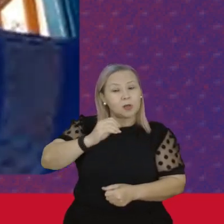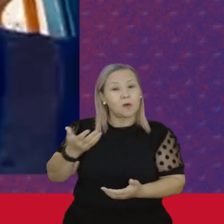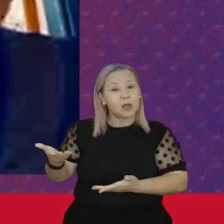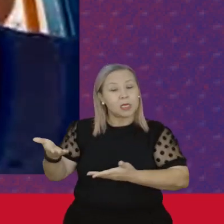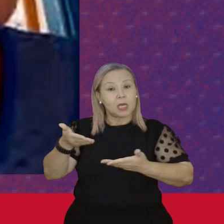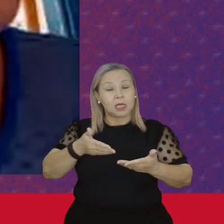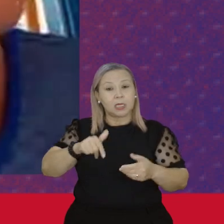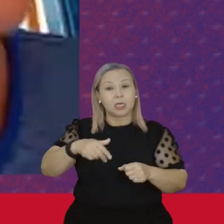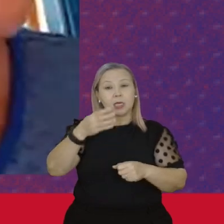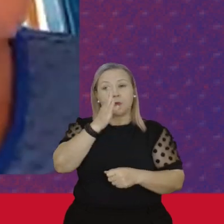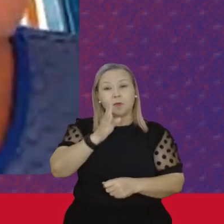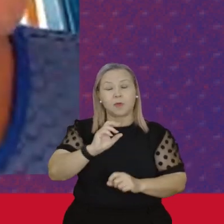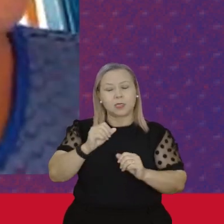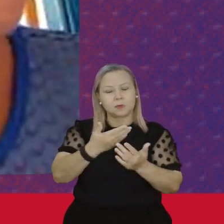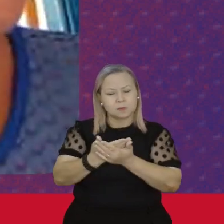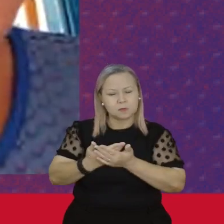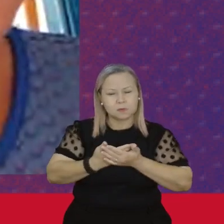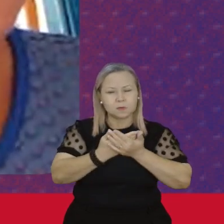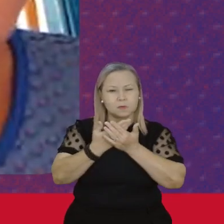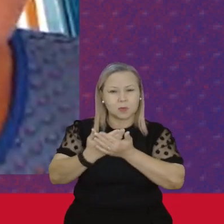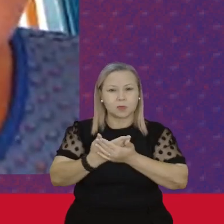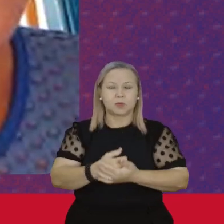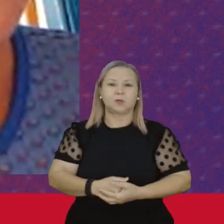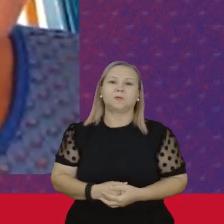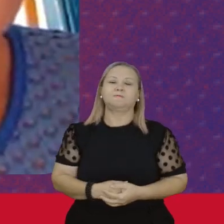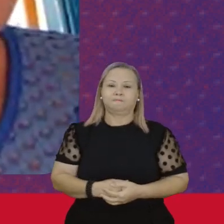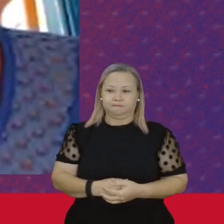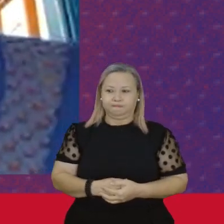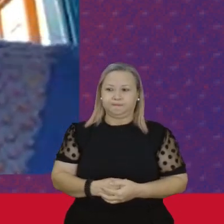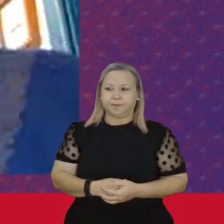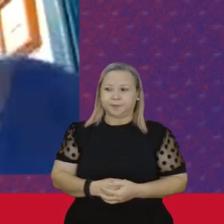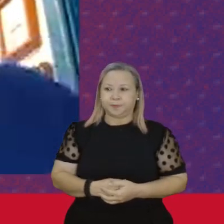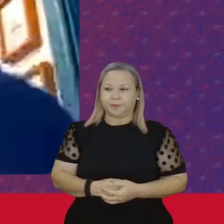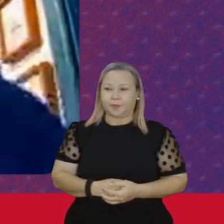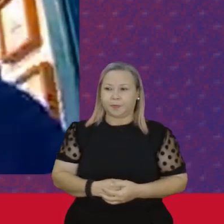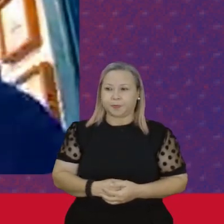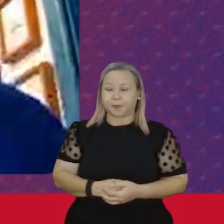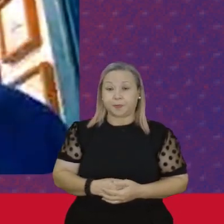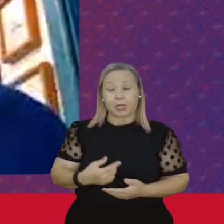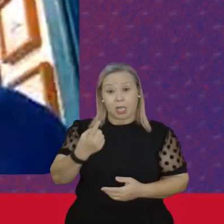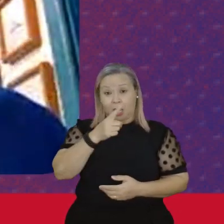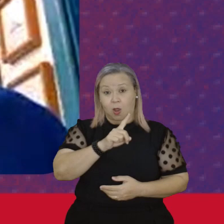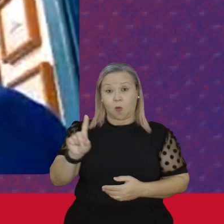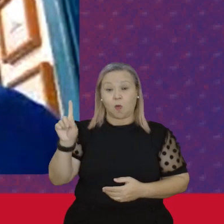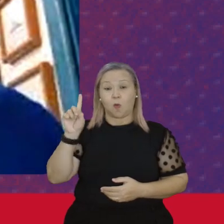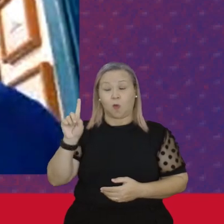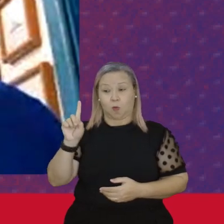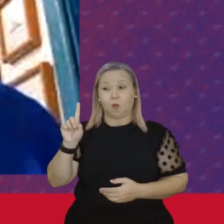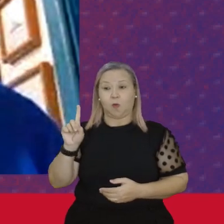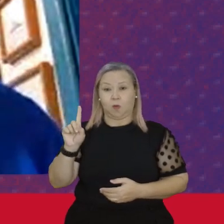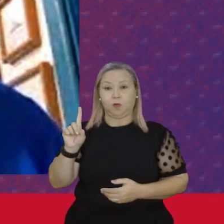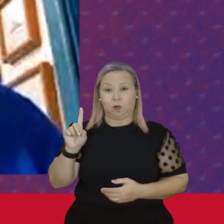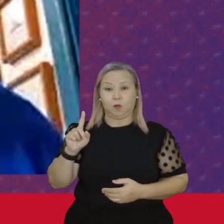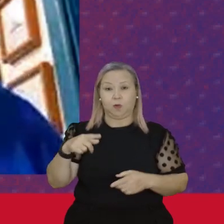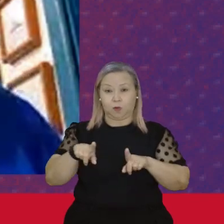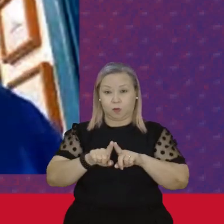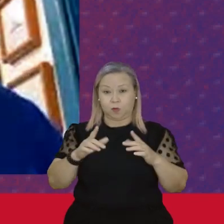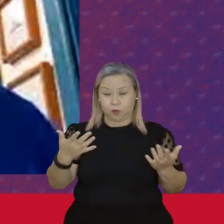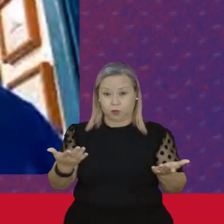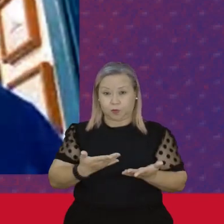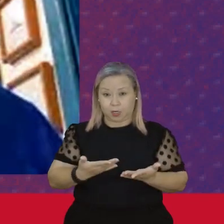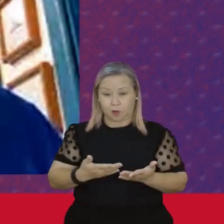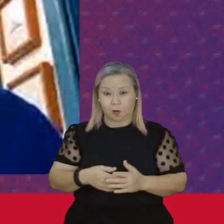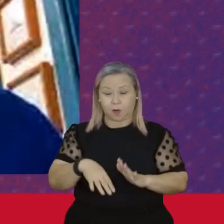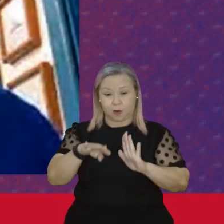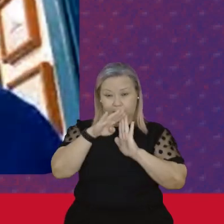né, com seus estudos. Bom, e por último aqui, né, nessa pauta, que é a pauta